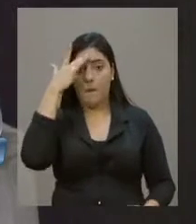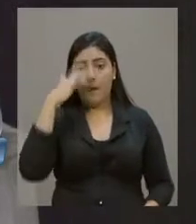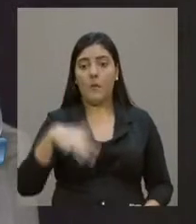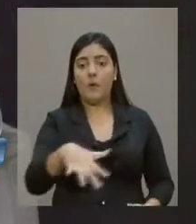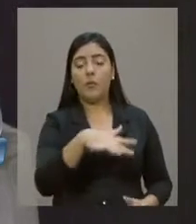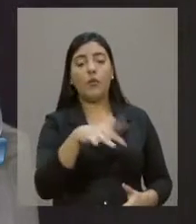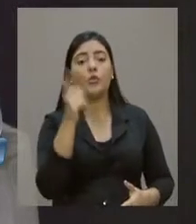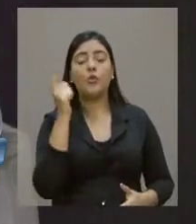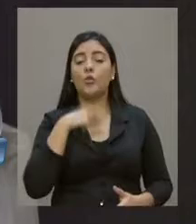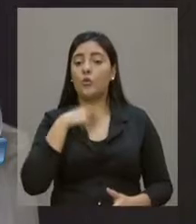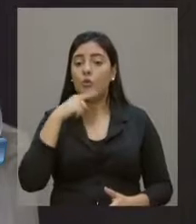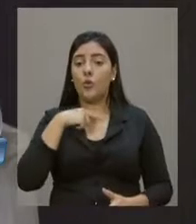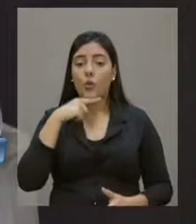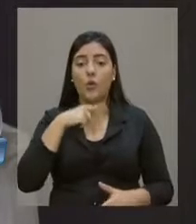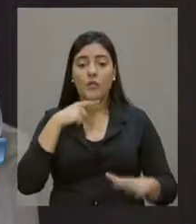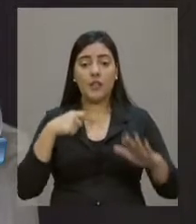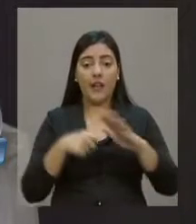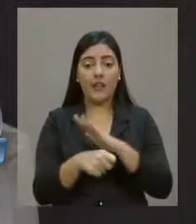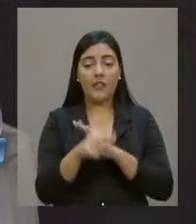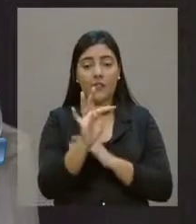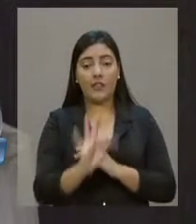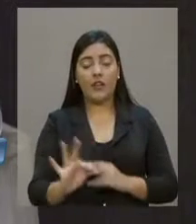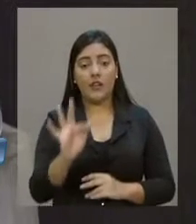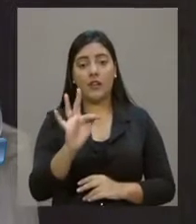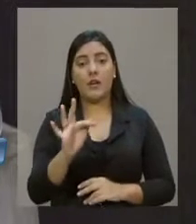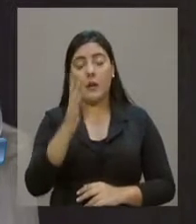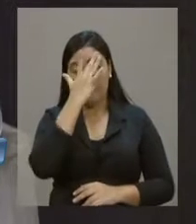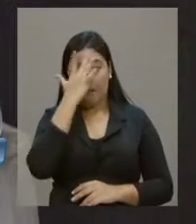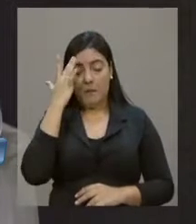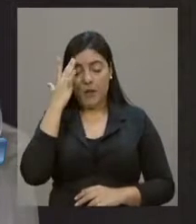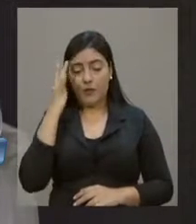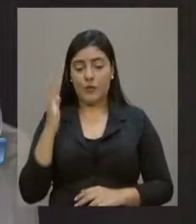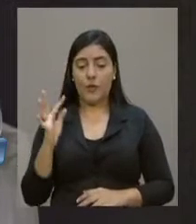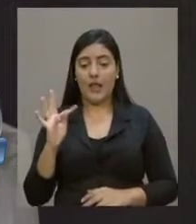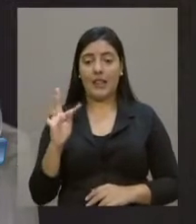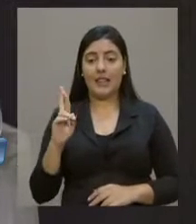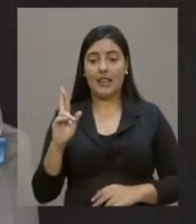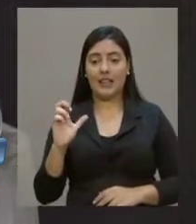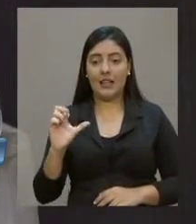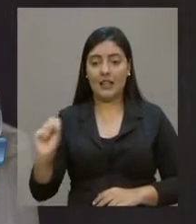historicamente não acessa a educação de nível superior, que é o de pessoas trans.